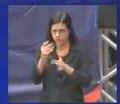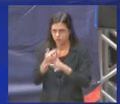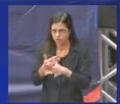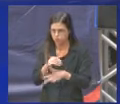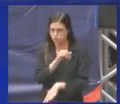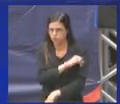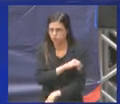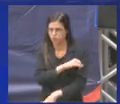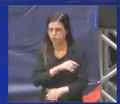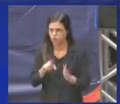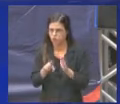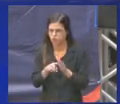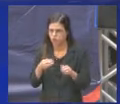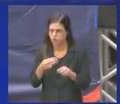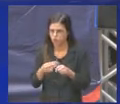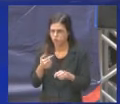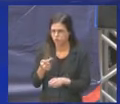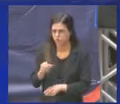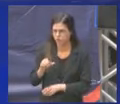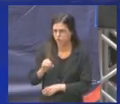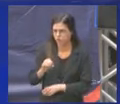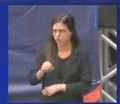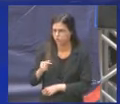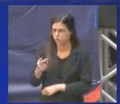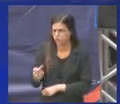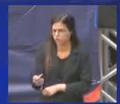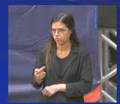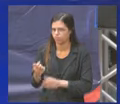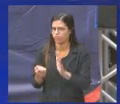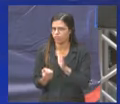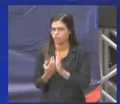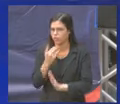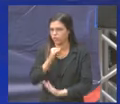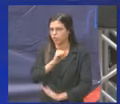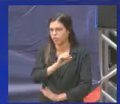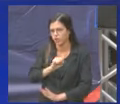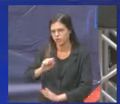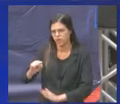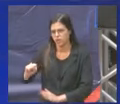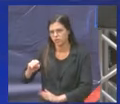Janeiro, que é a Lei Municipal 7907, que cria o ISS